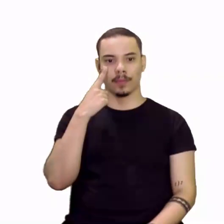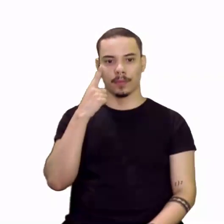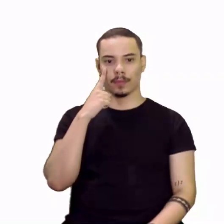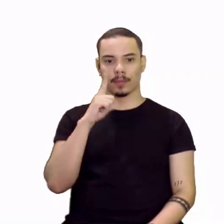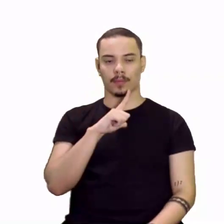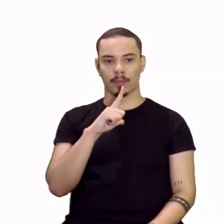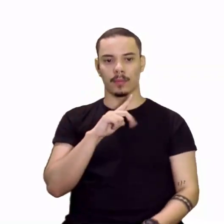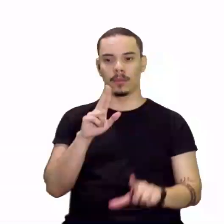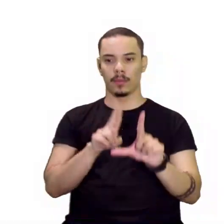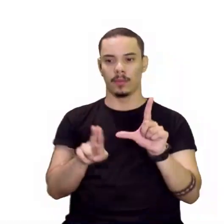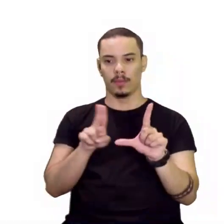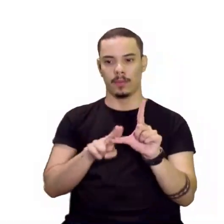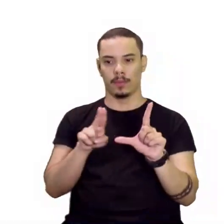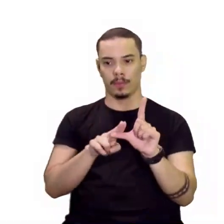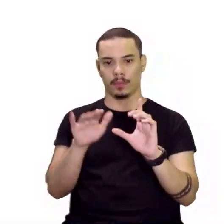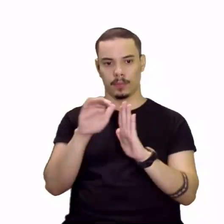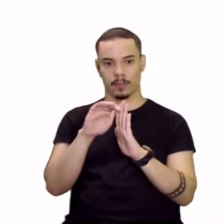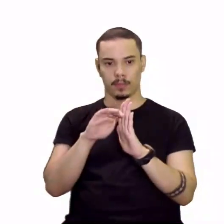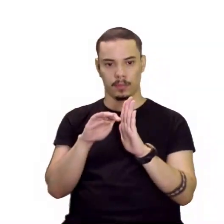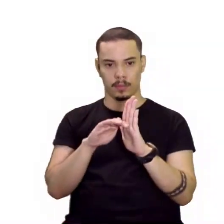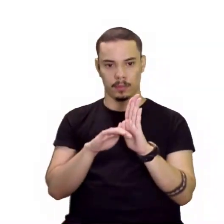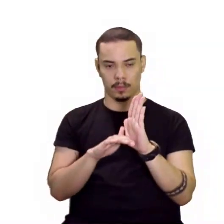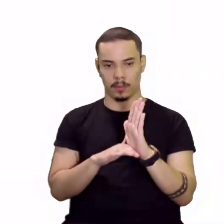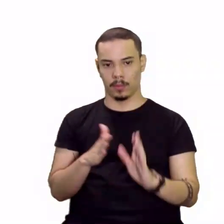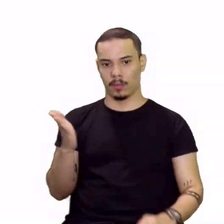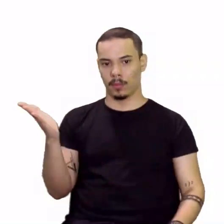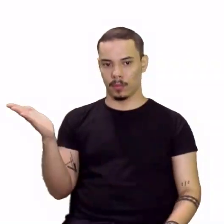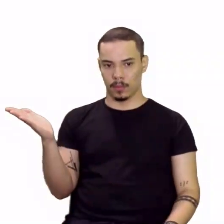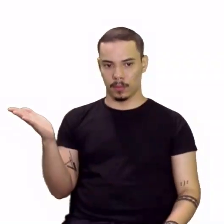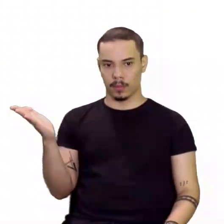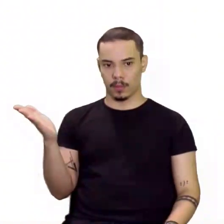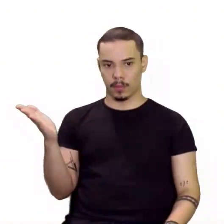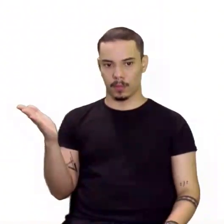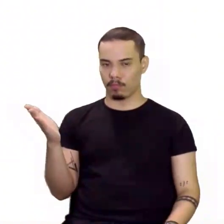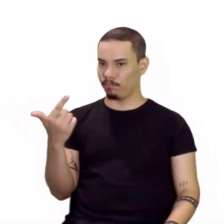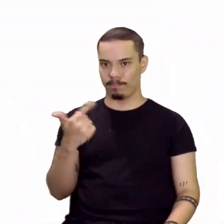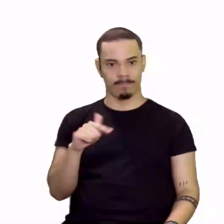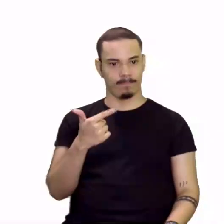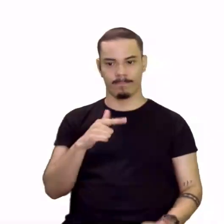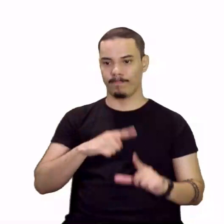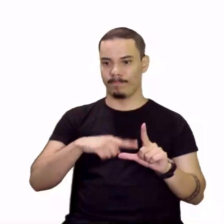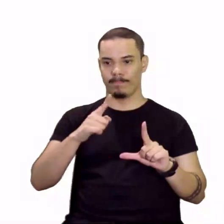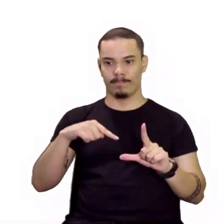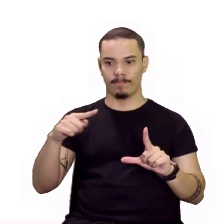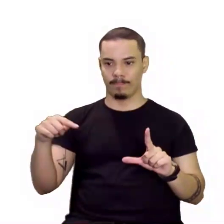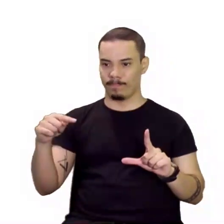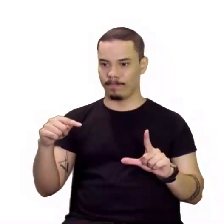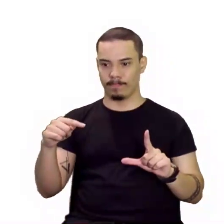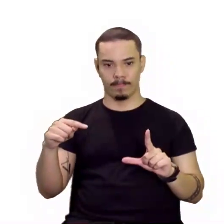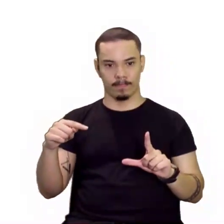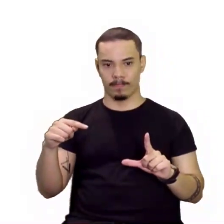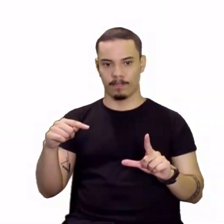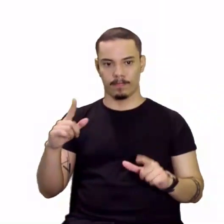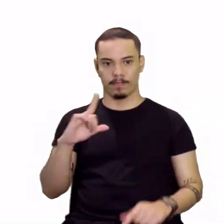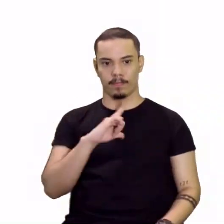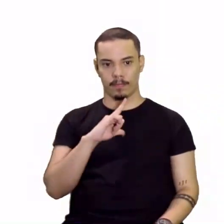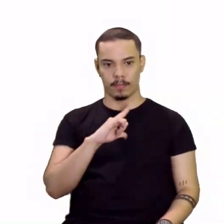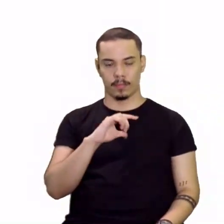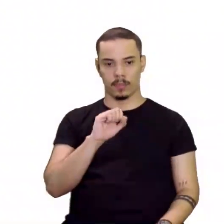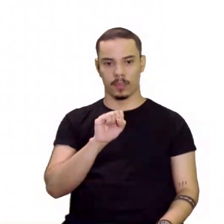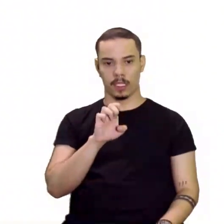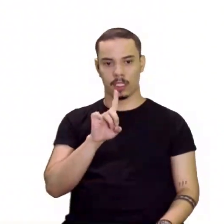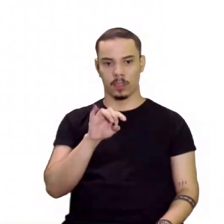legenda, ok? Nós temos escala nesse mapa, professor? Não tem. Ó, sedimentos recentes